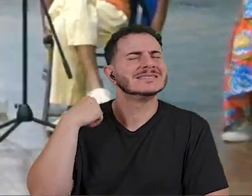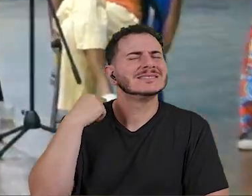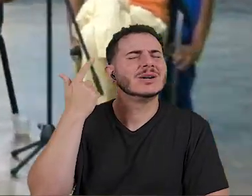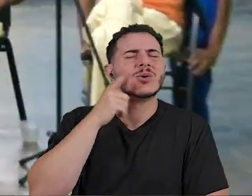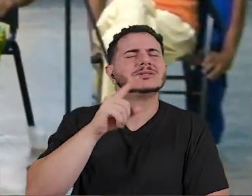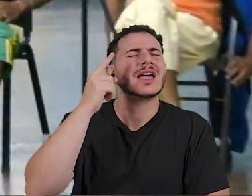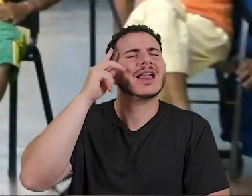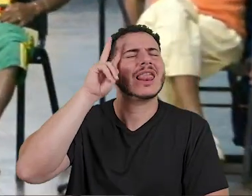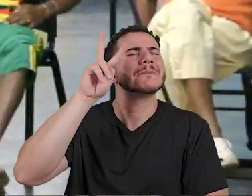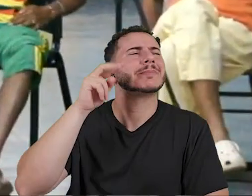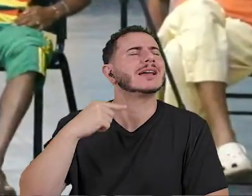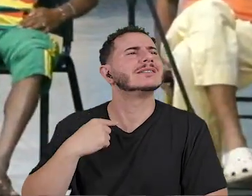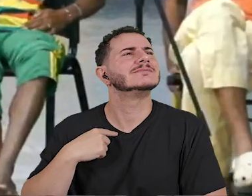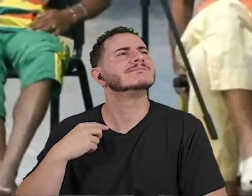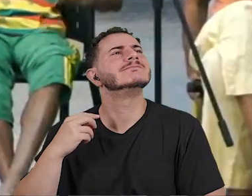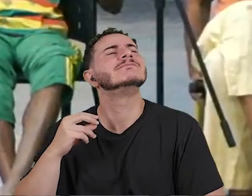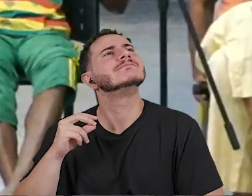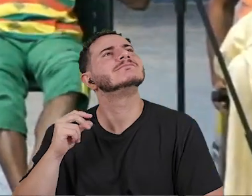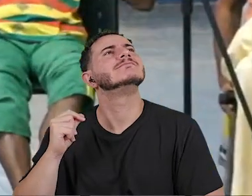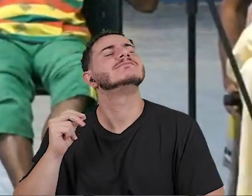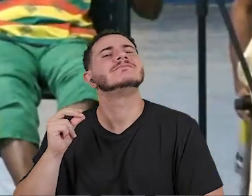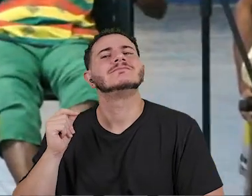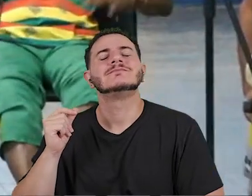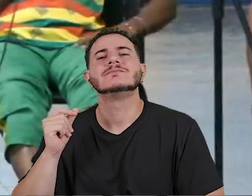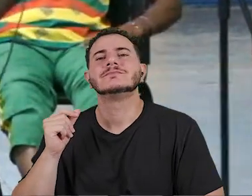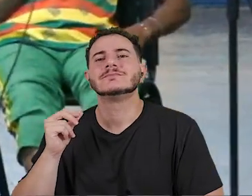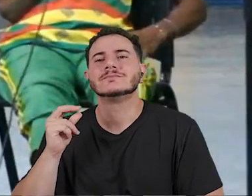Isso. Eu sou muito chorão.